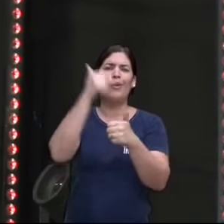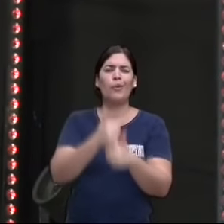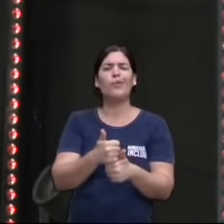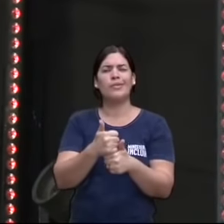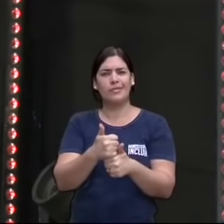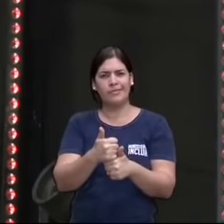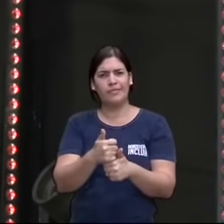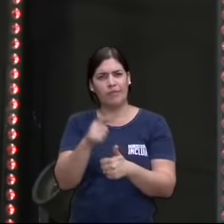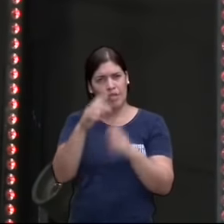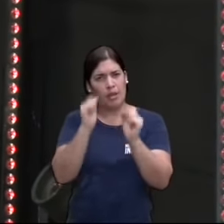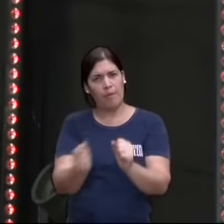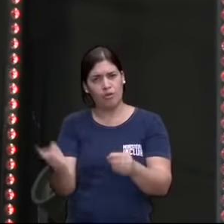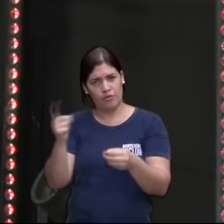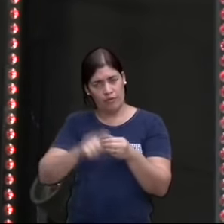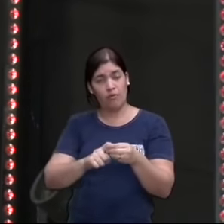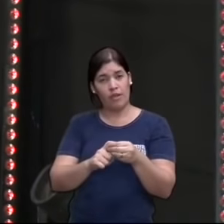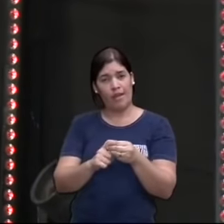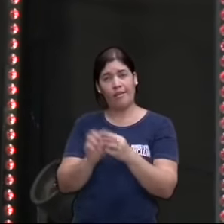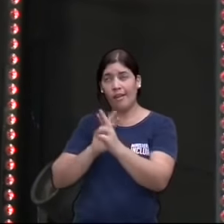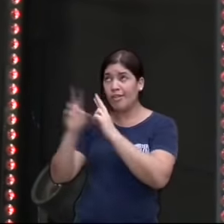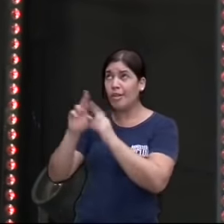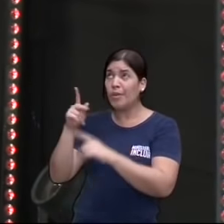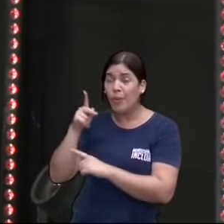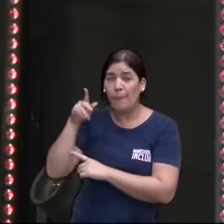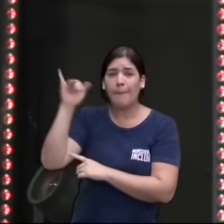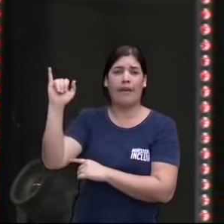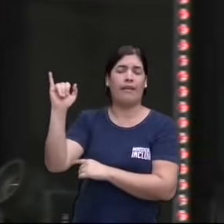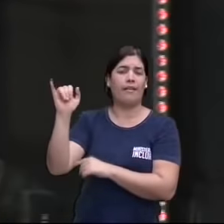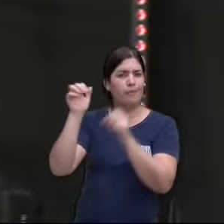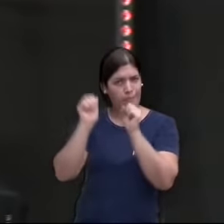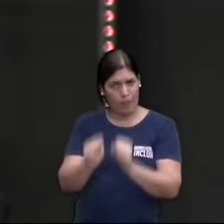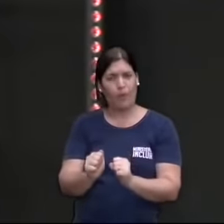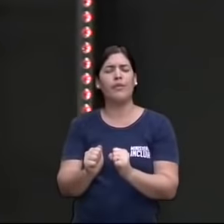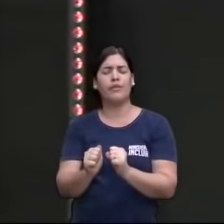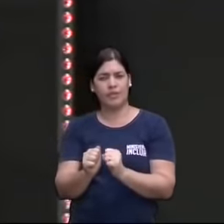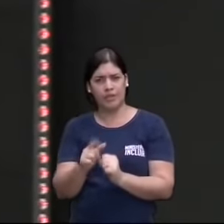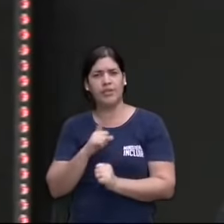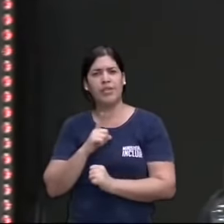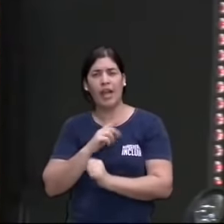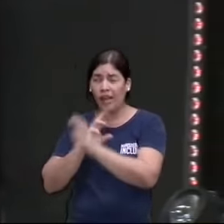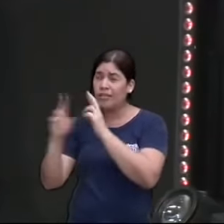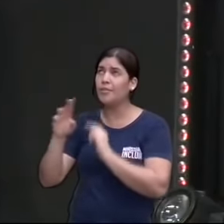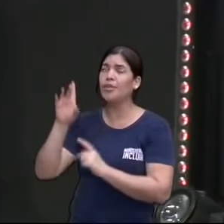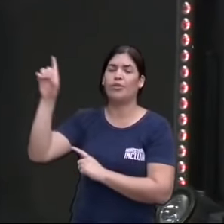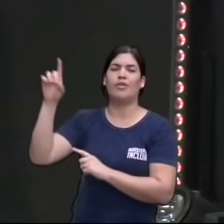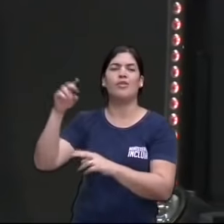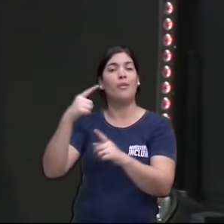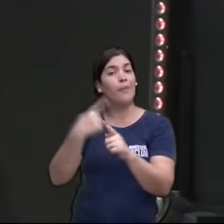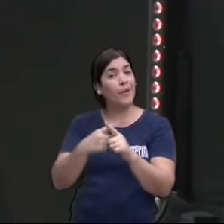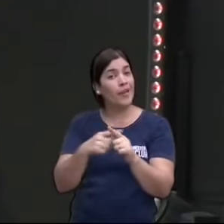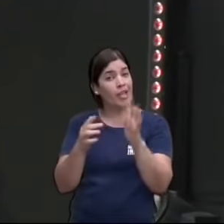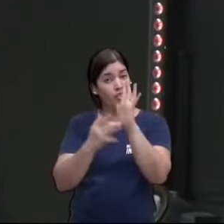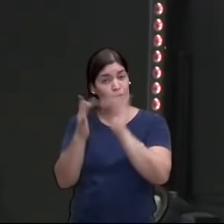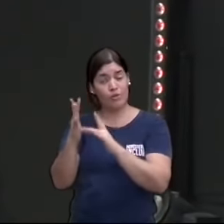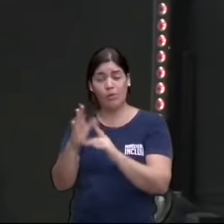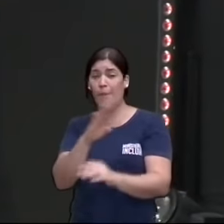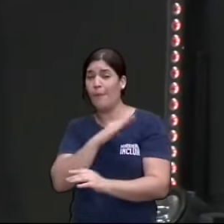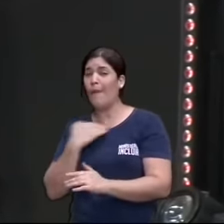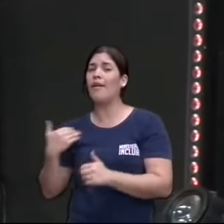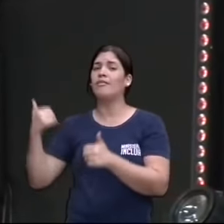voltar à convivência com o Pai. Você pode voltar à convivência com Deus, porque eu morri no seu